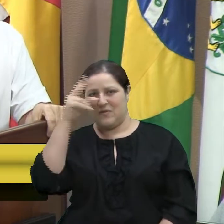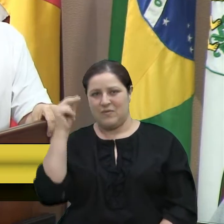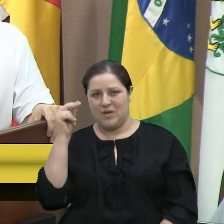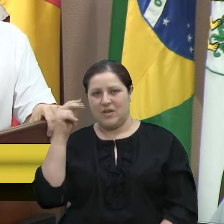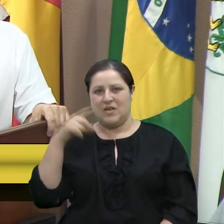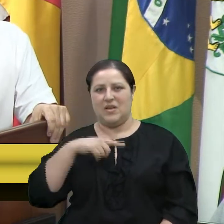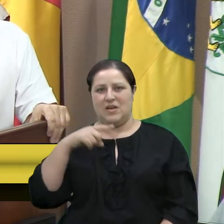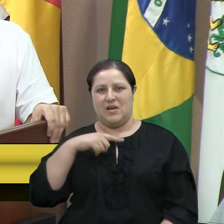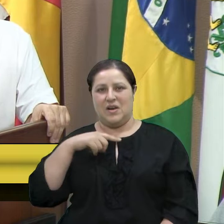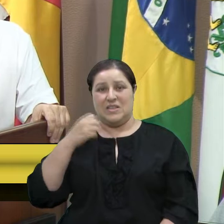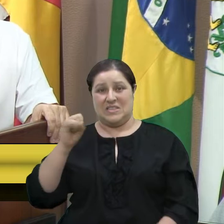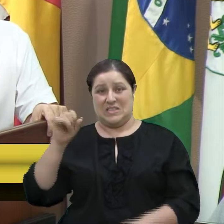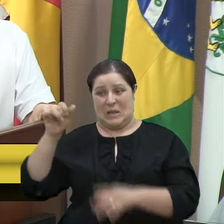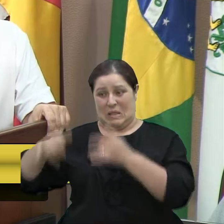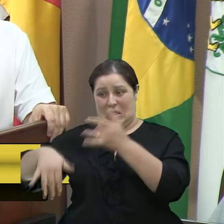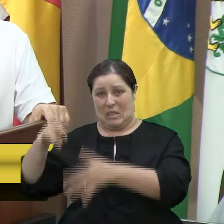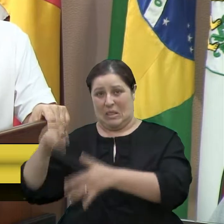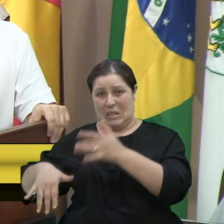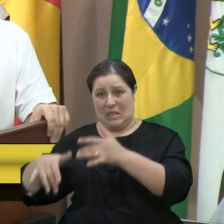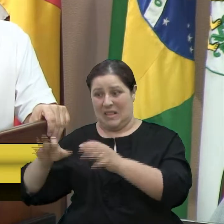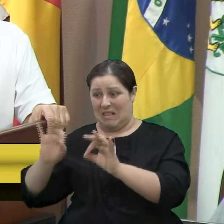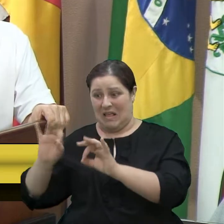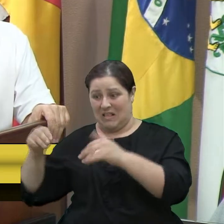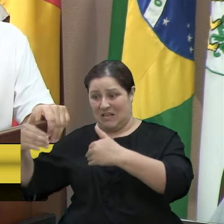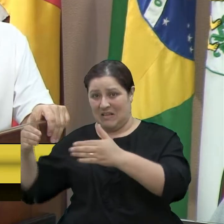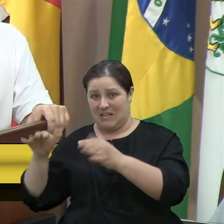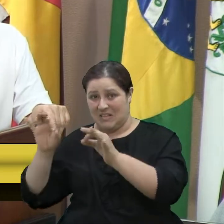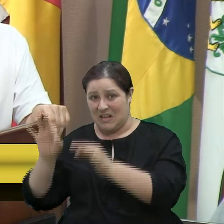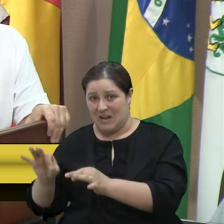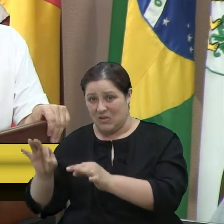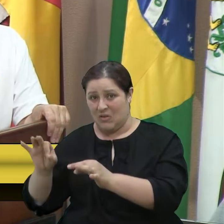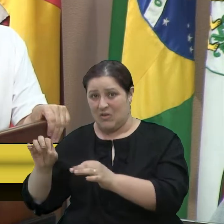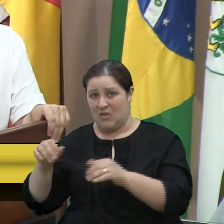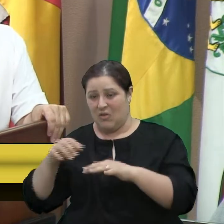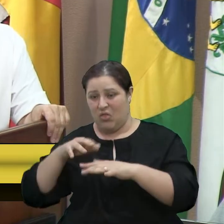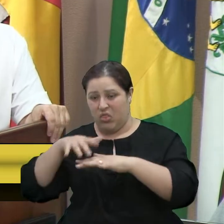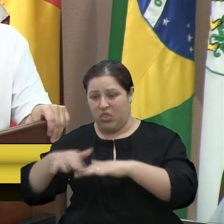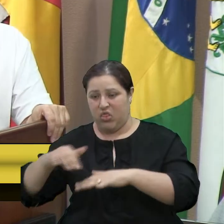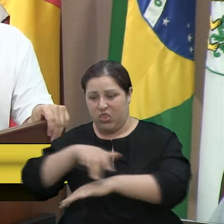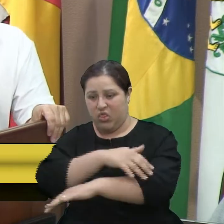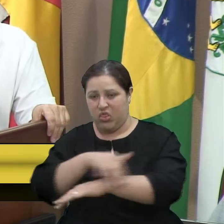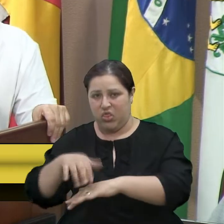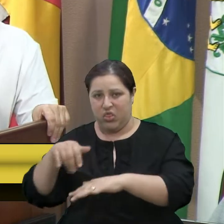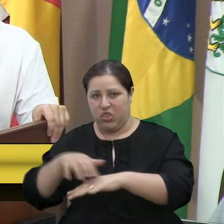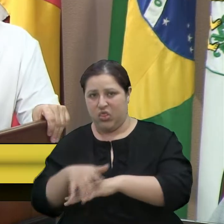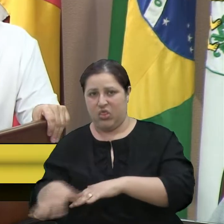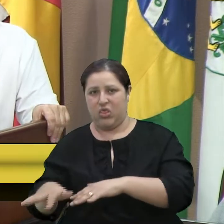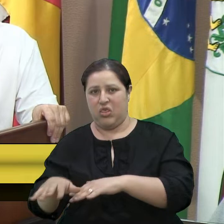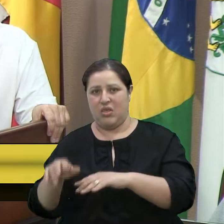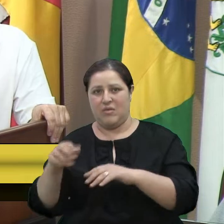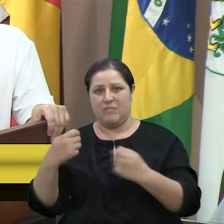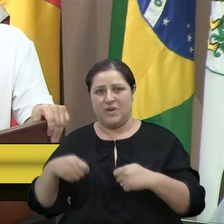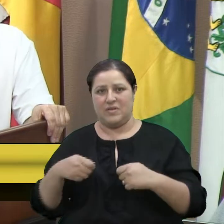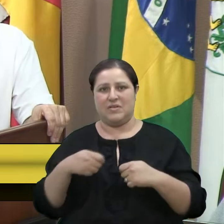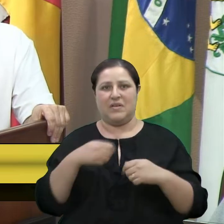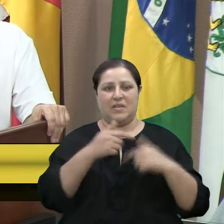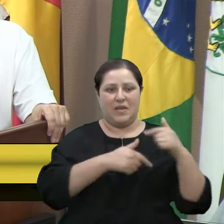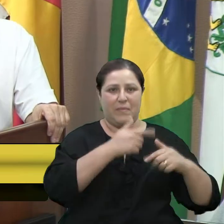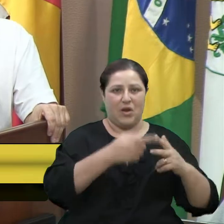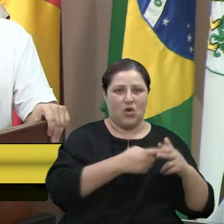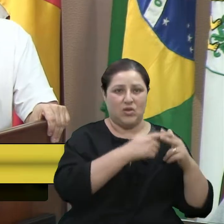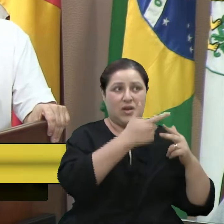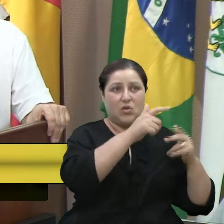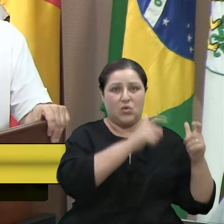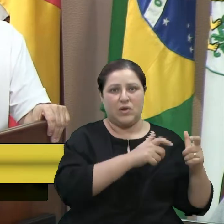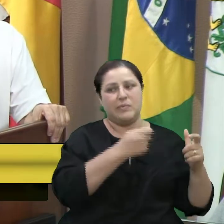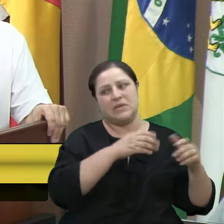na lixeira, ele vai para a Boca de Lobo. A Secretaria de Obras, que podia estar fazendo reparo em outros espaços, tem que estar lá desentupindo Boca de Lobo.